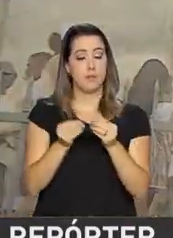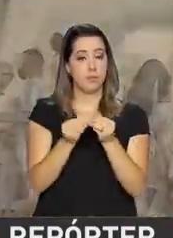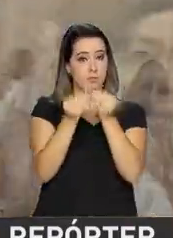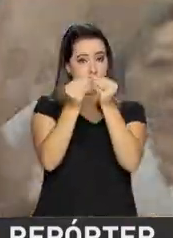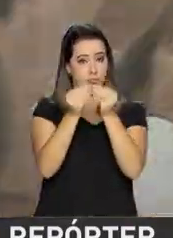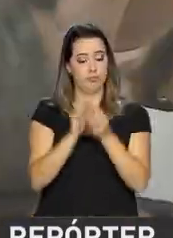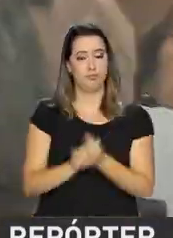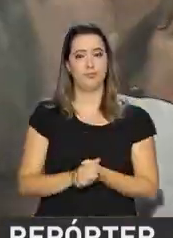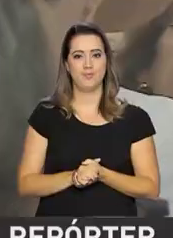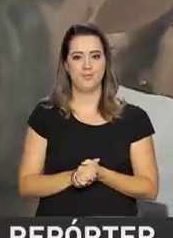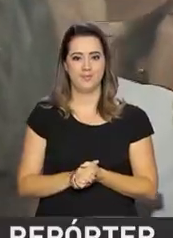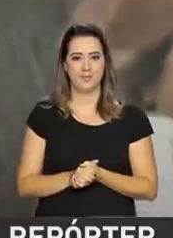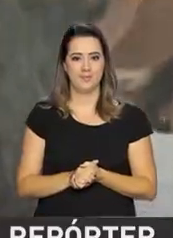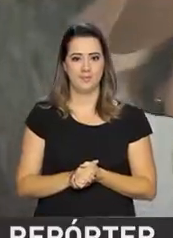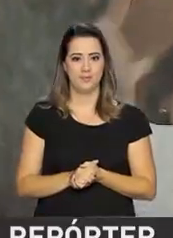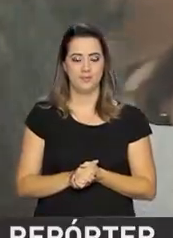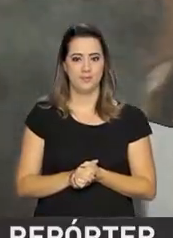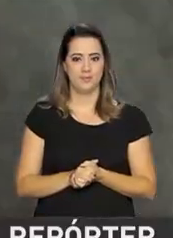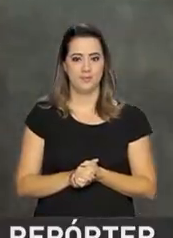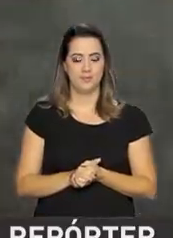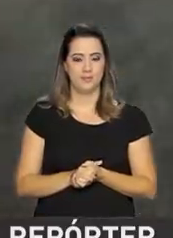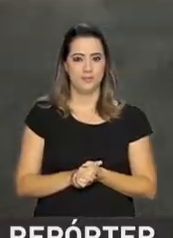Praia.